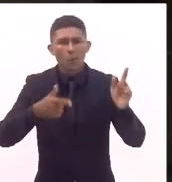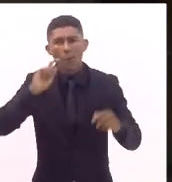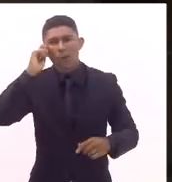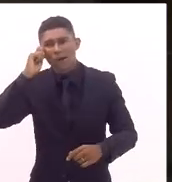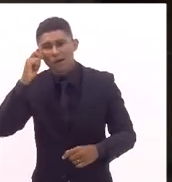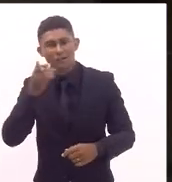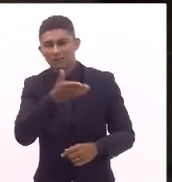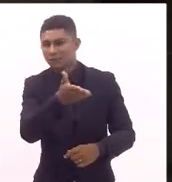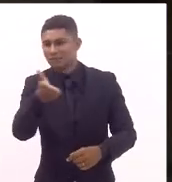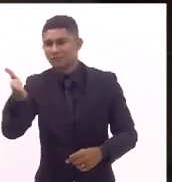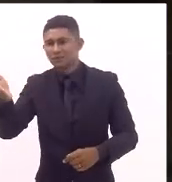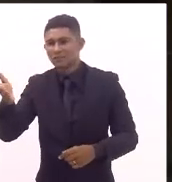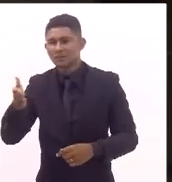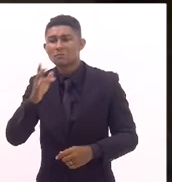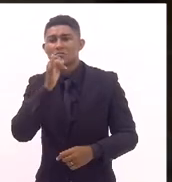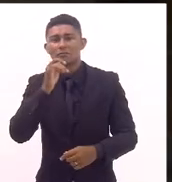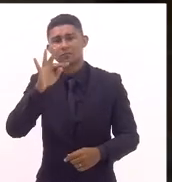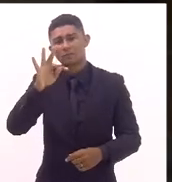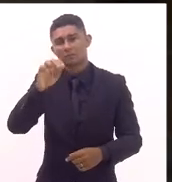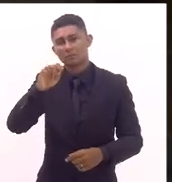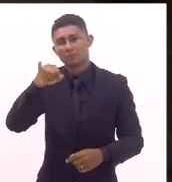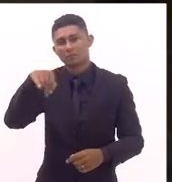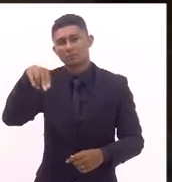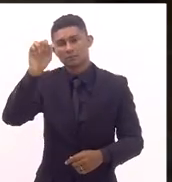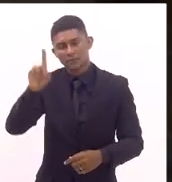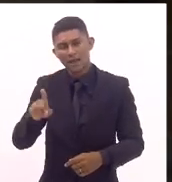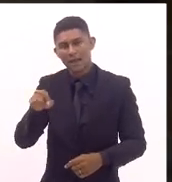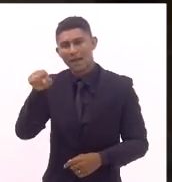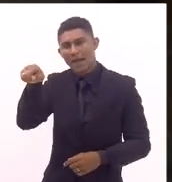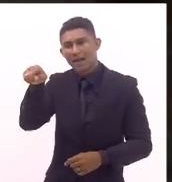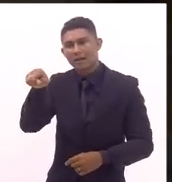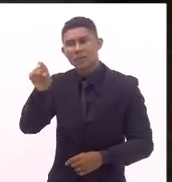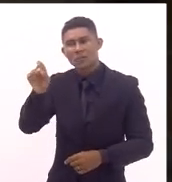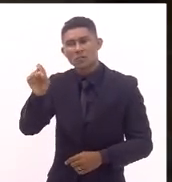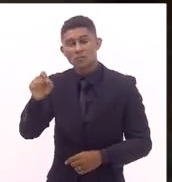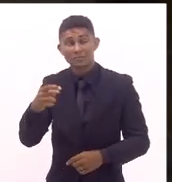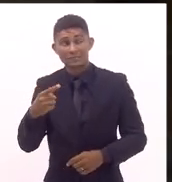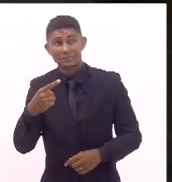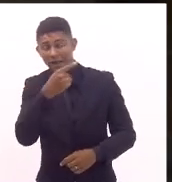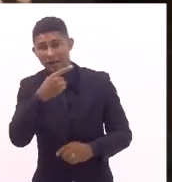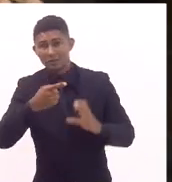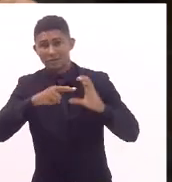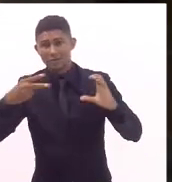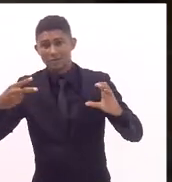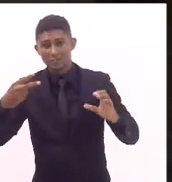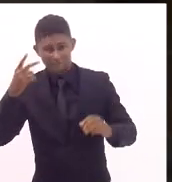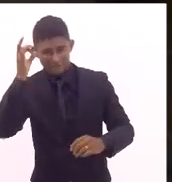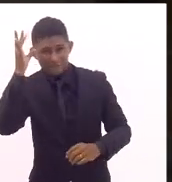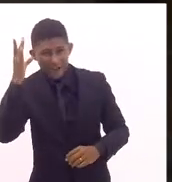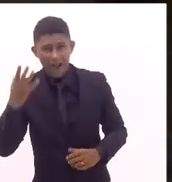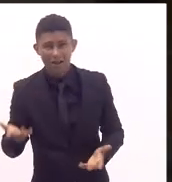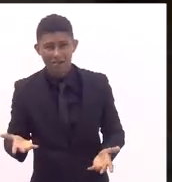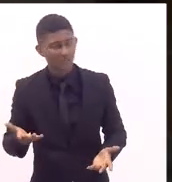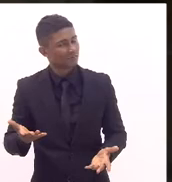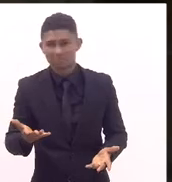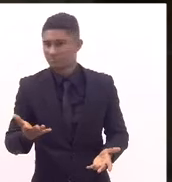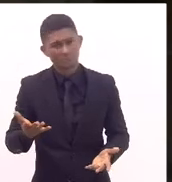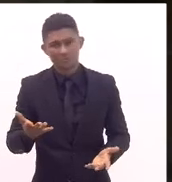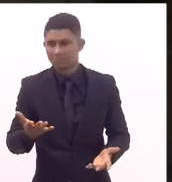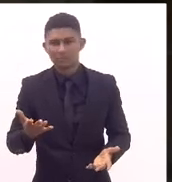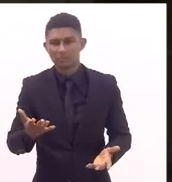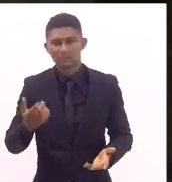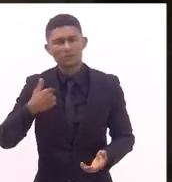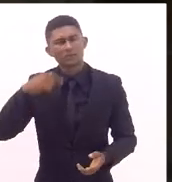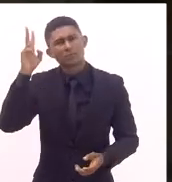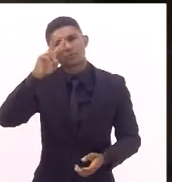não tá sendo fácil para Tainara por exemplo tá ali no meio daquela uma parada não é gente sabe né porque G1